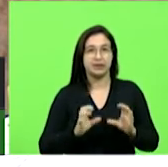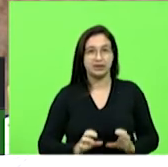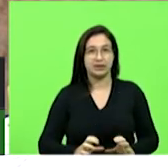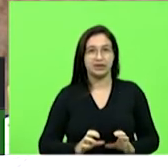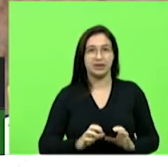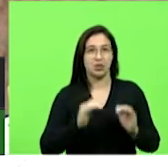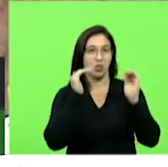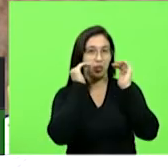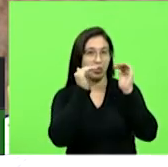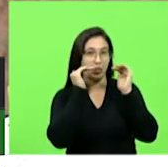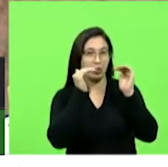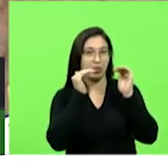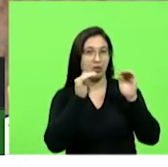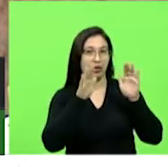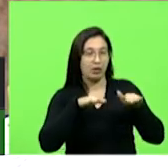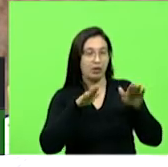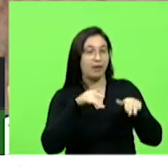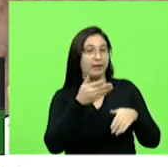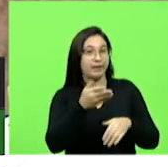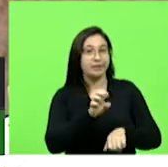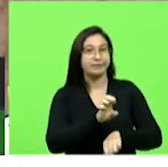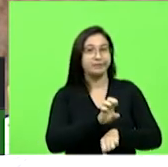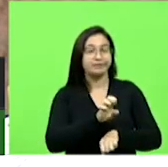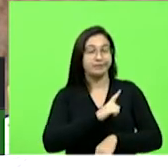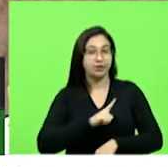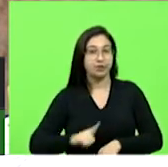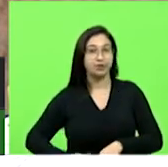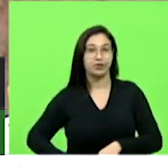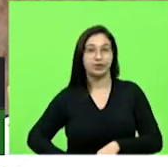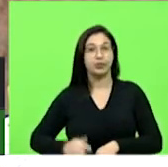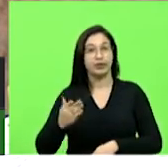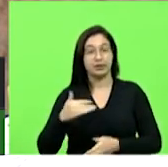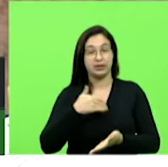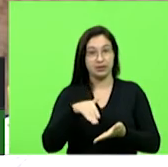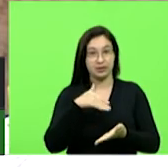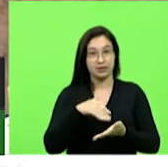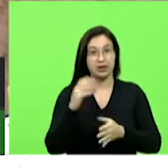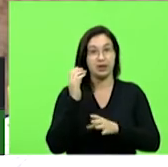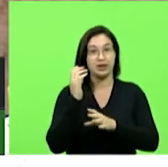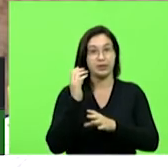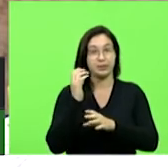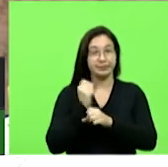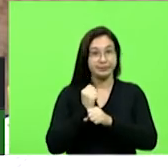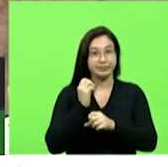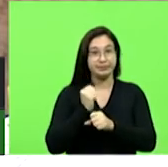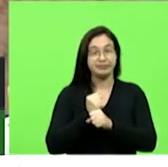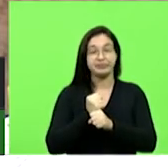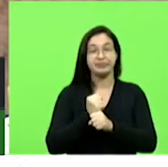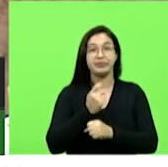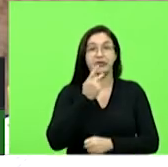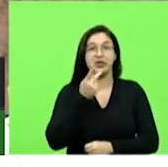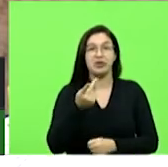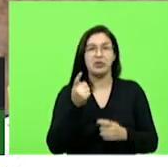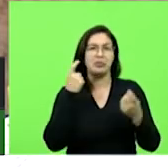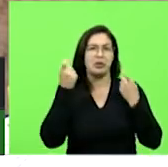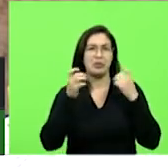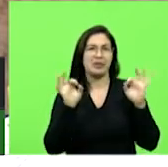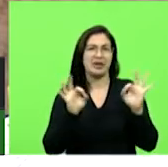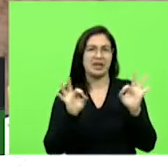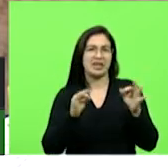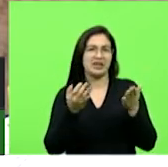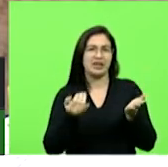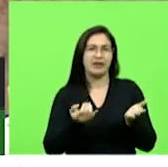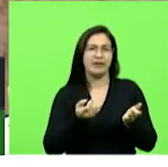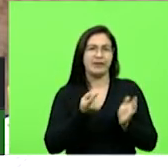o Estado, pelas bocas do secretário de Fazenda. Disse ele que não precisamos nos preocupar com as contas públicas, porque afinal